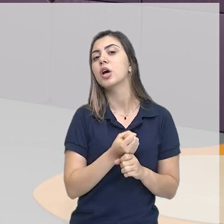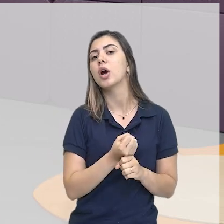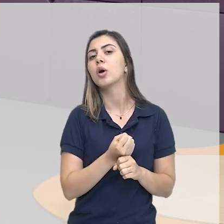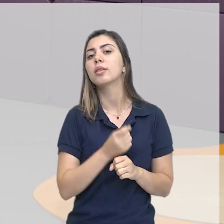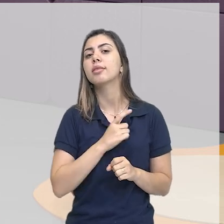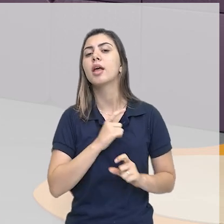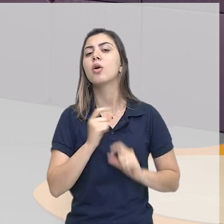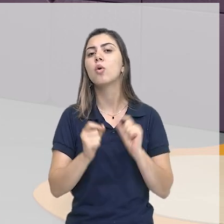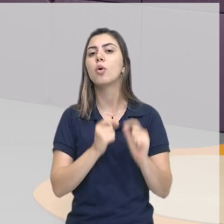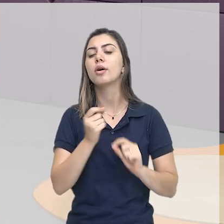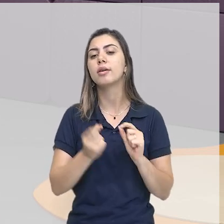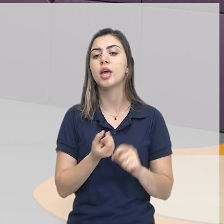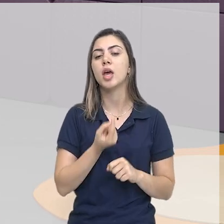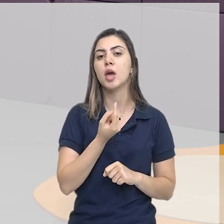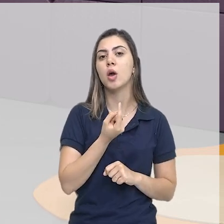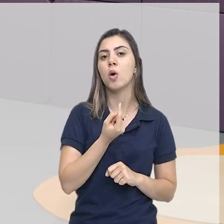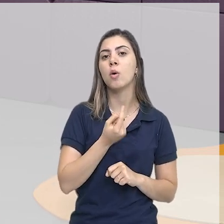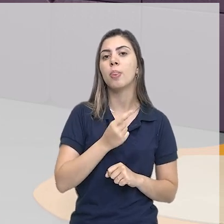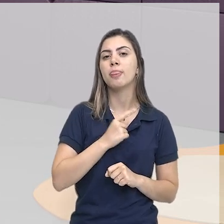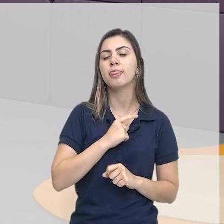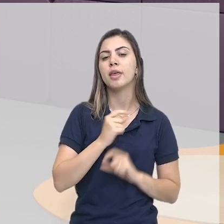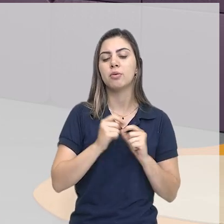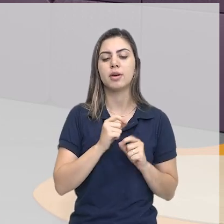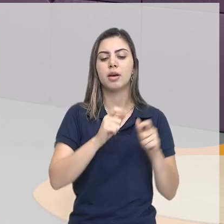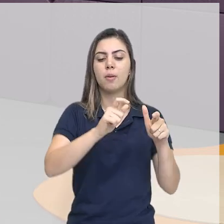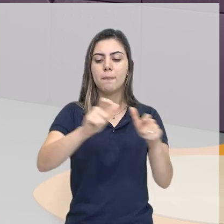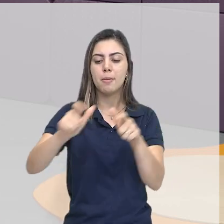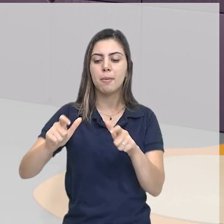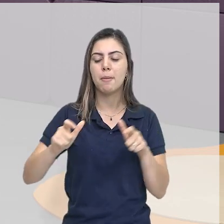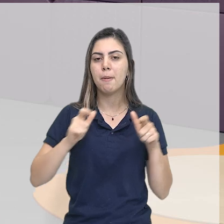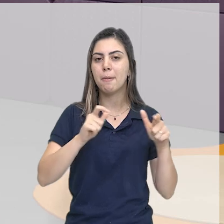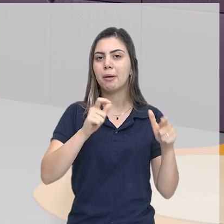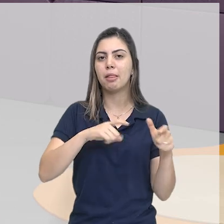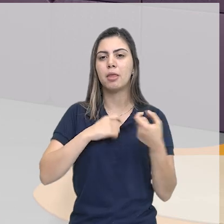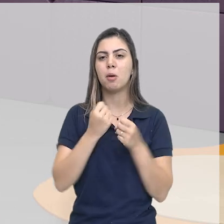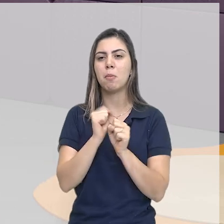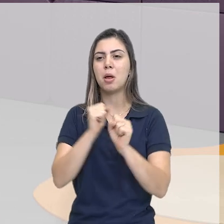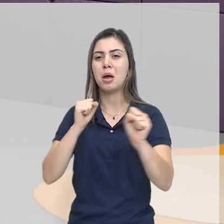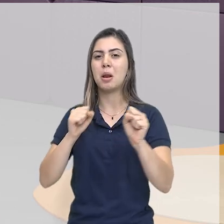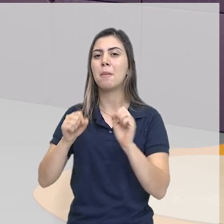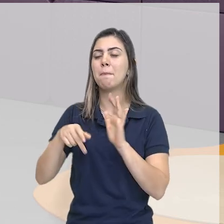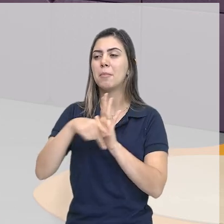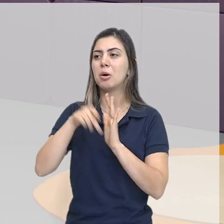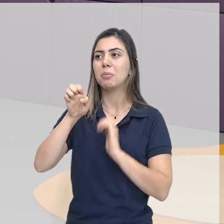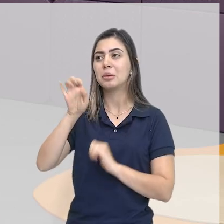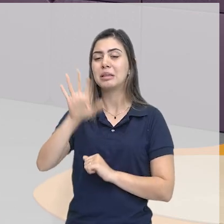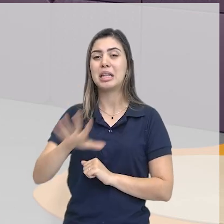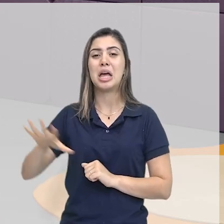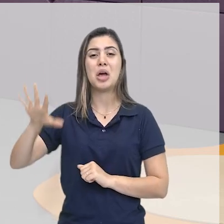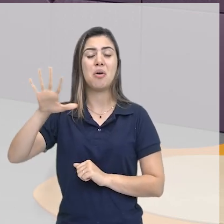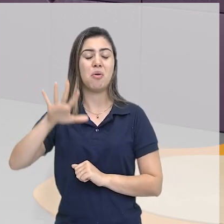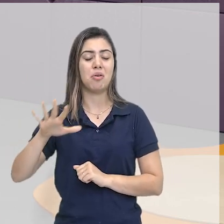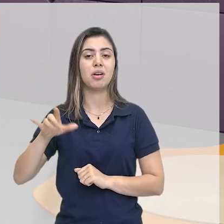de 1/3 das terras cultiváveis da Europa ocidental